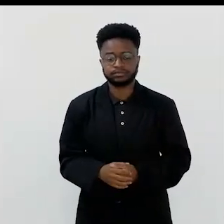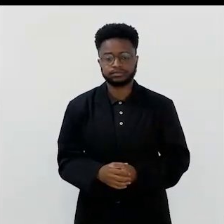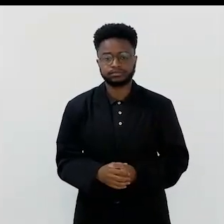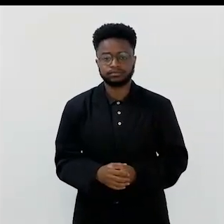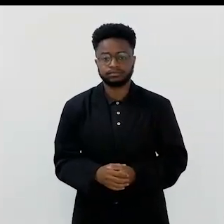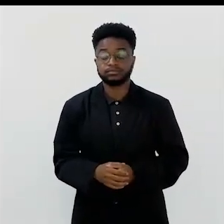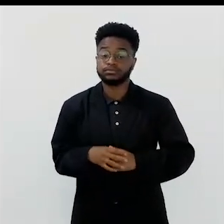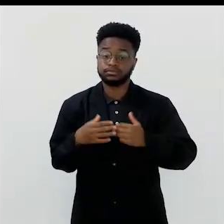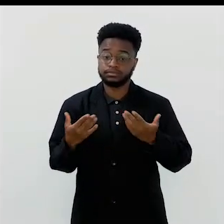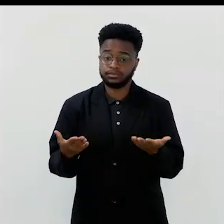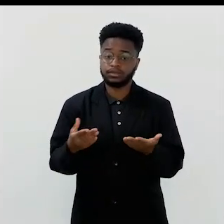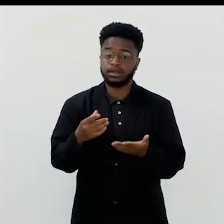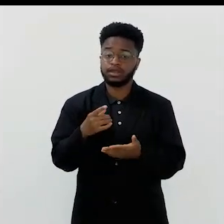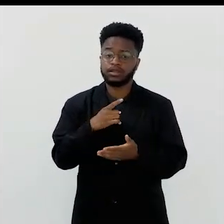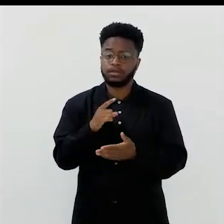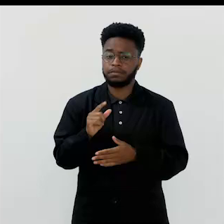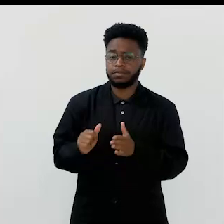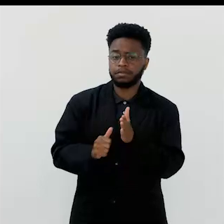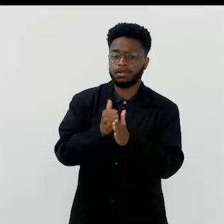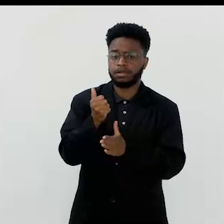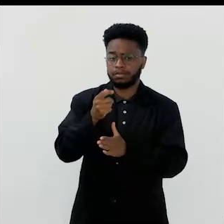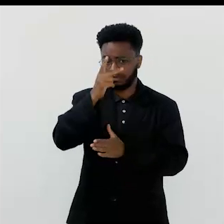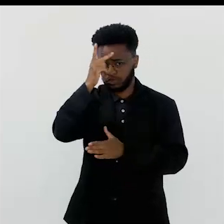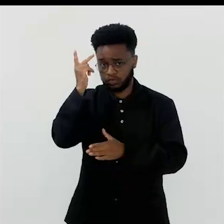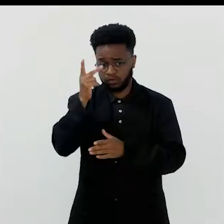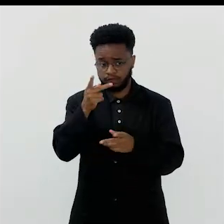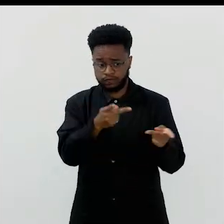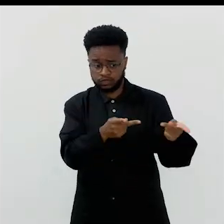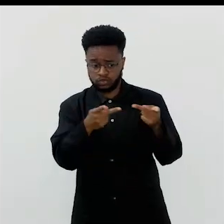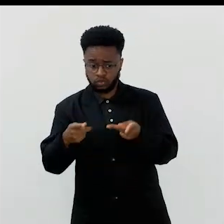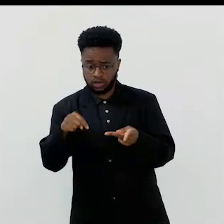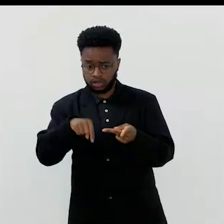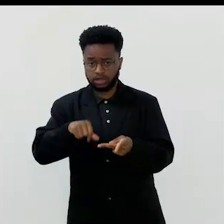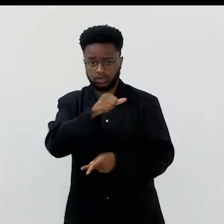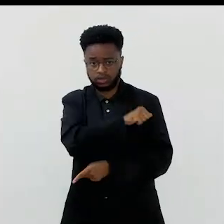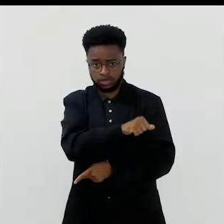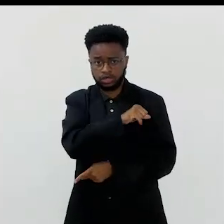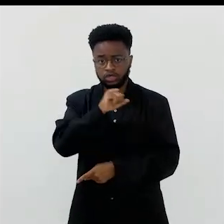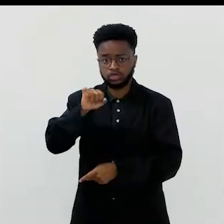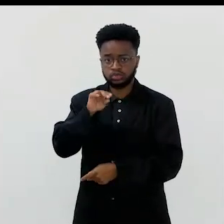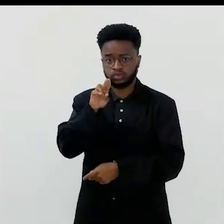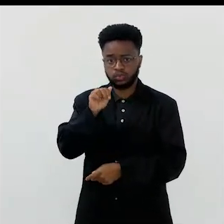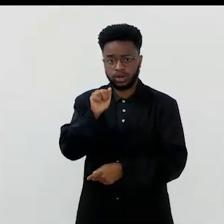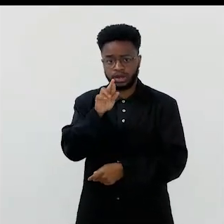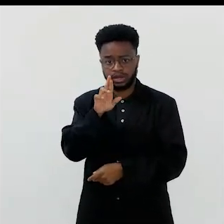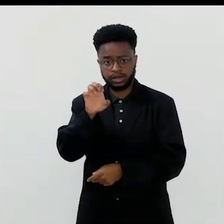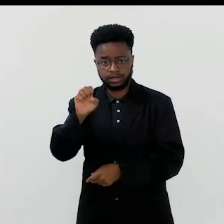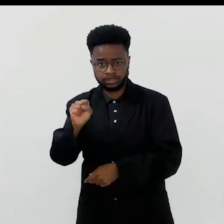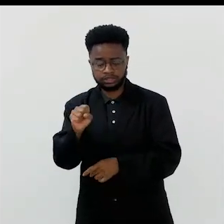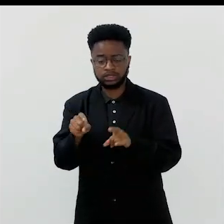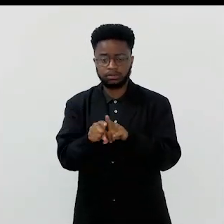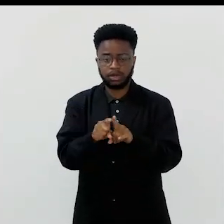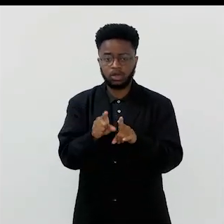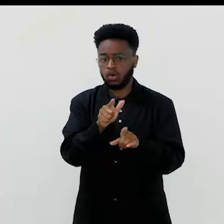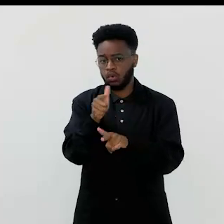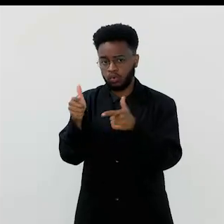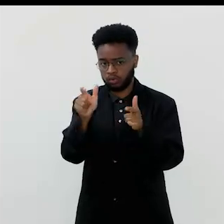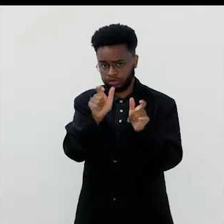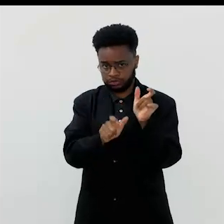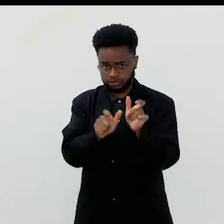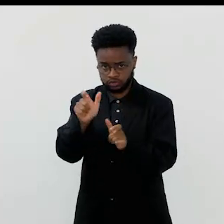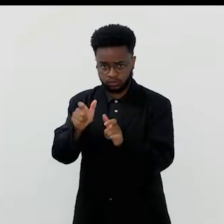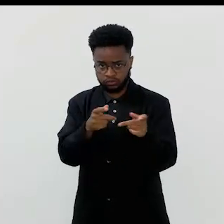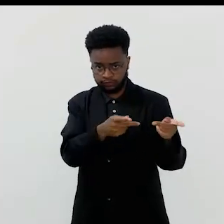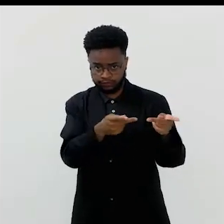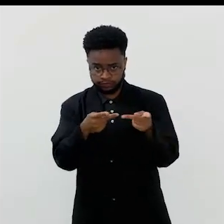né? Quando os primeiros vieram para cá, né? Que foi seu Jair Mendes, seu Juarez Lima, Rossi, Jairzinho